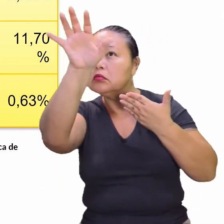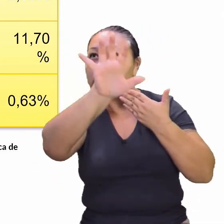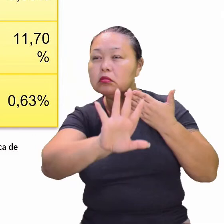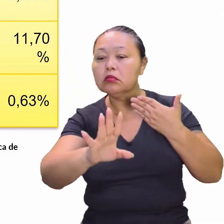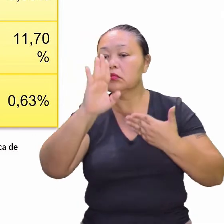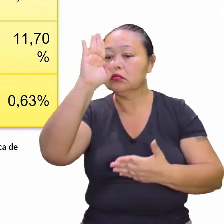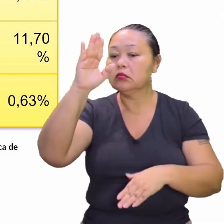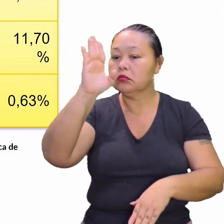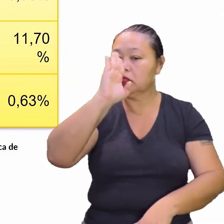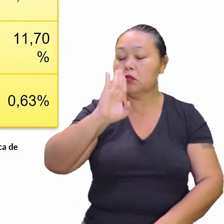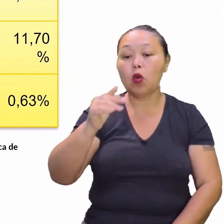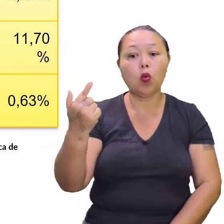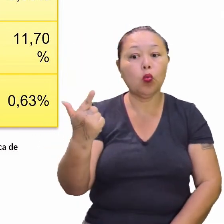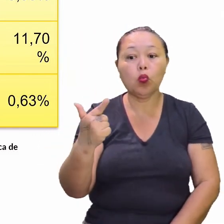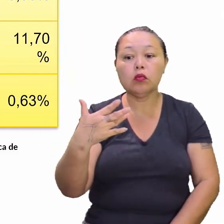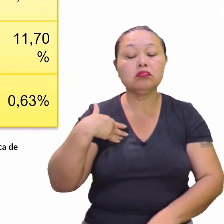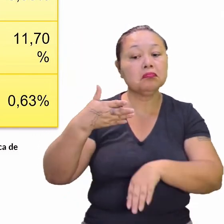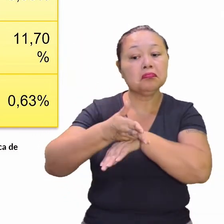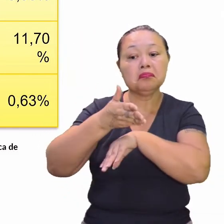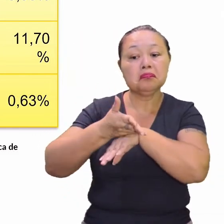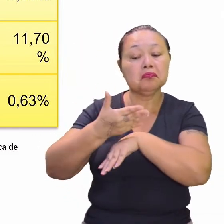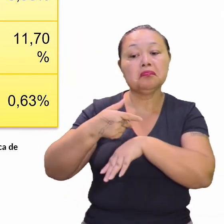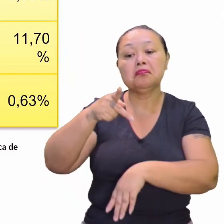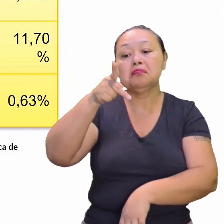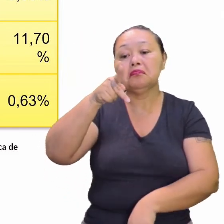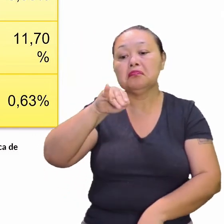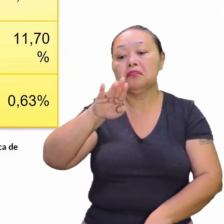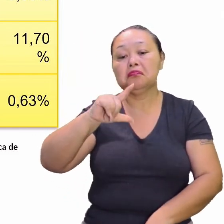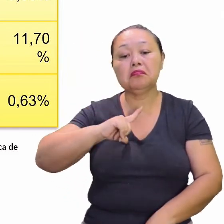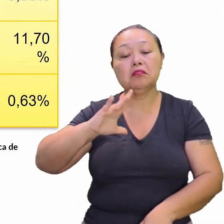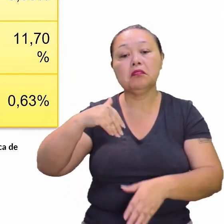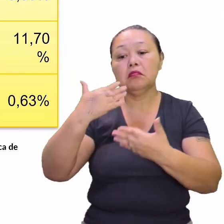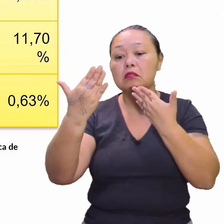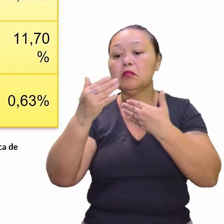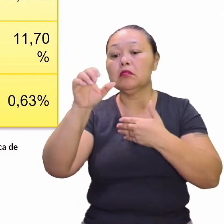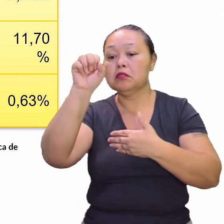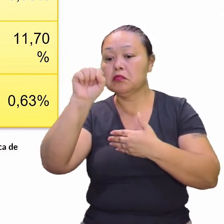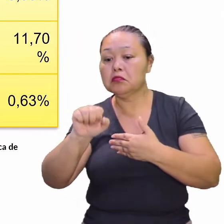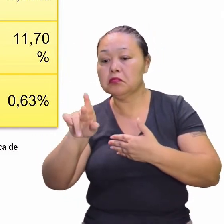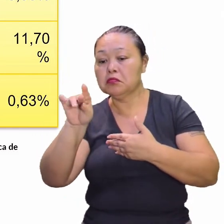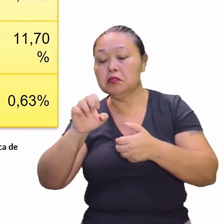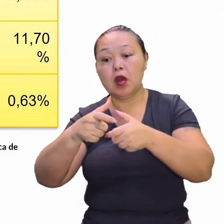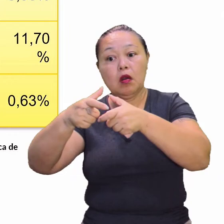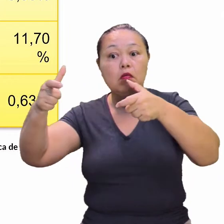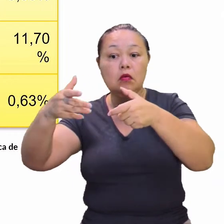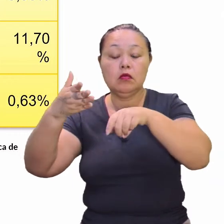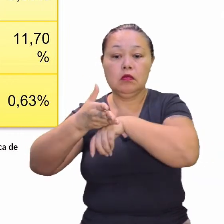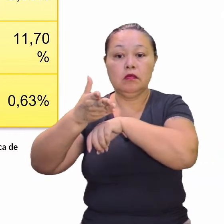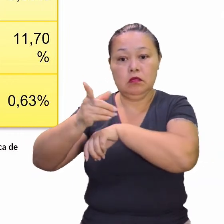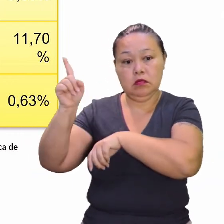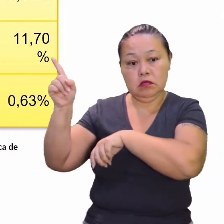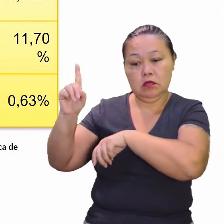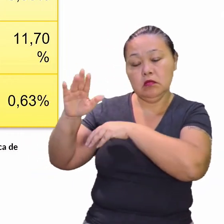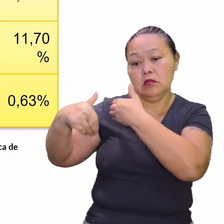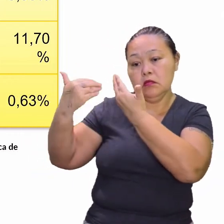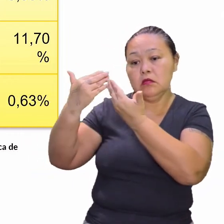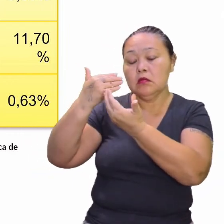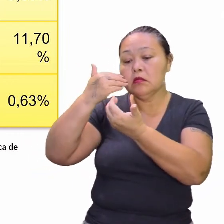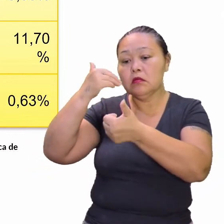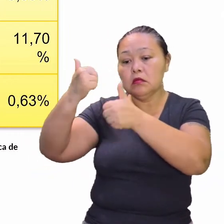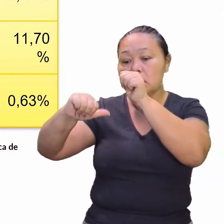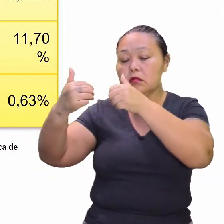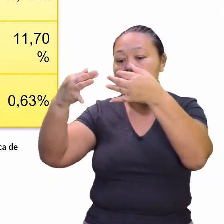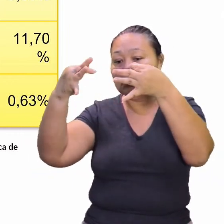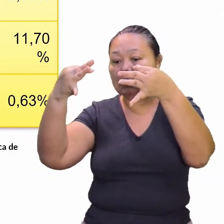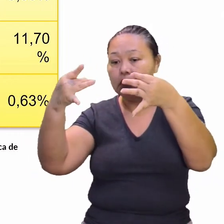do Brasil, não tem tanta participação no PIB se comparado principalmente com o Sudeste, que é a maior participação. Depois você pode